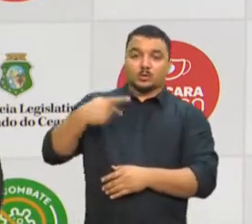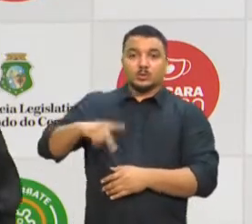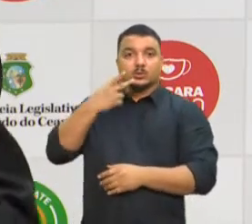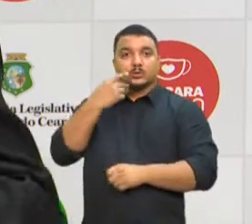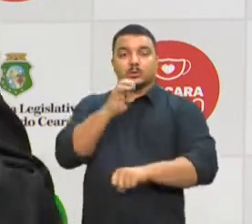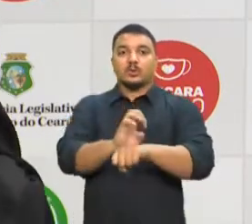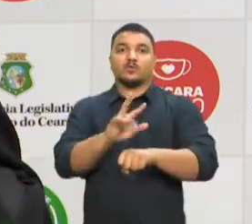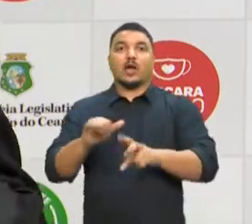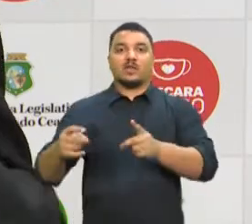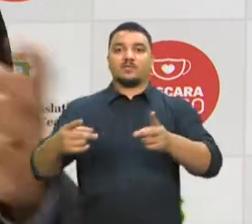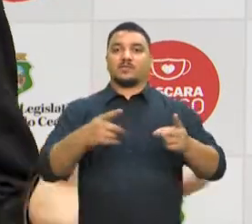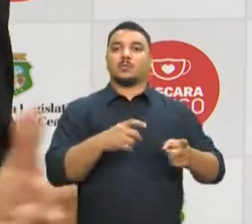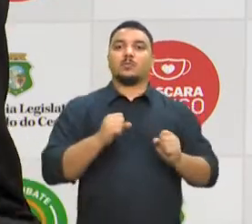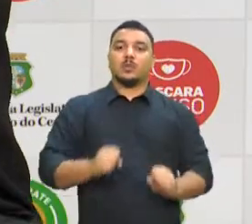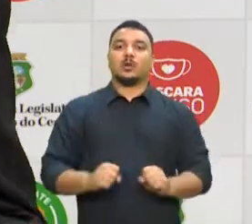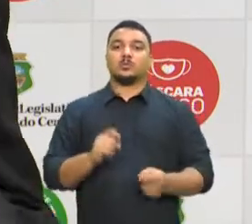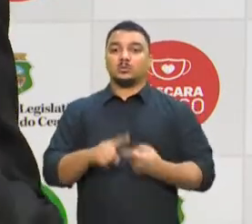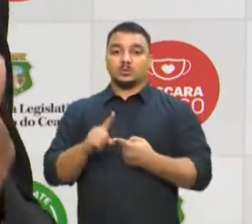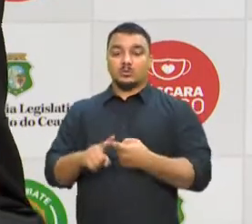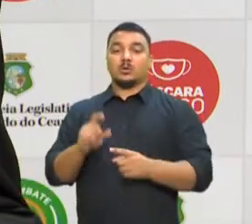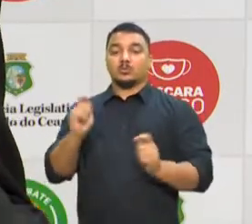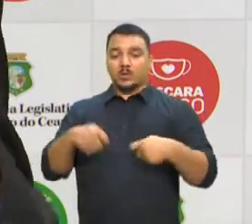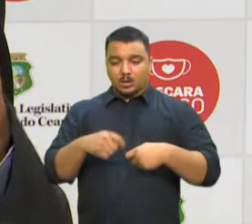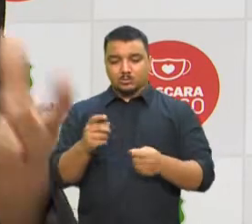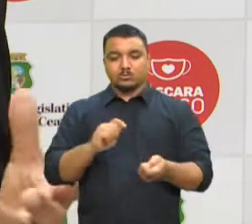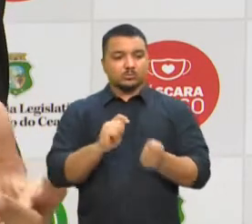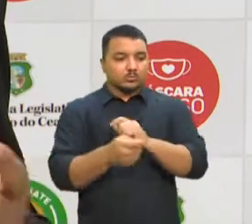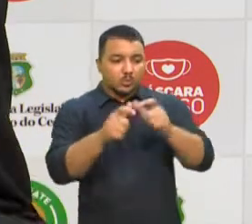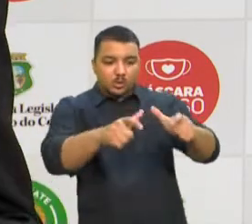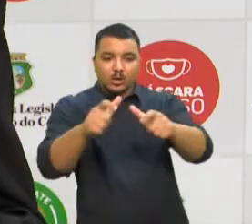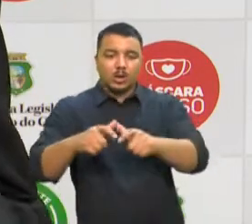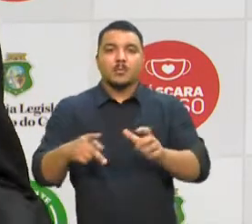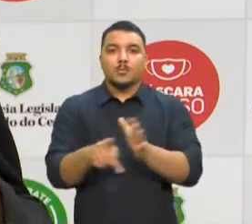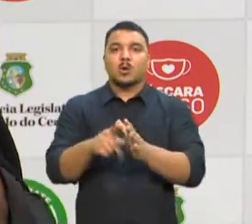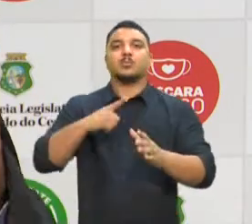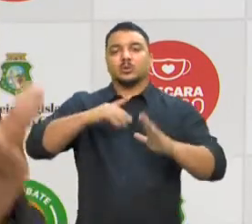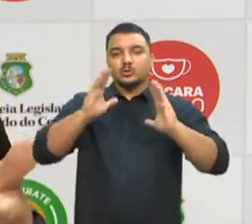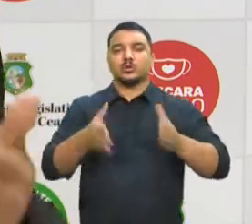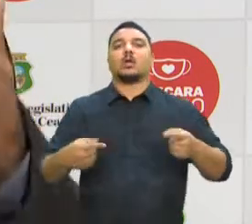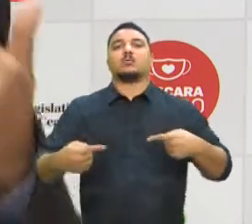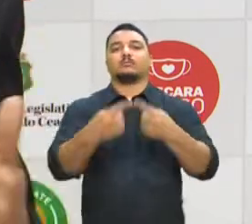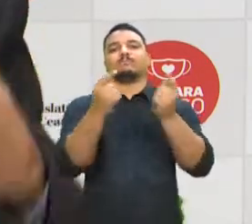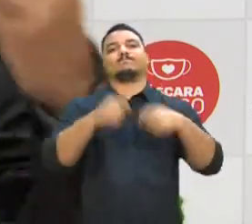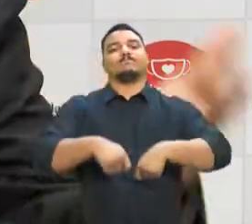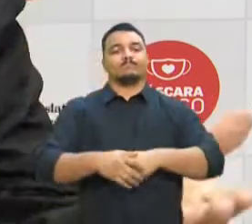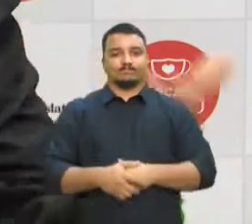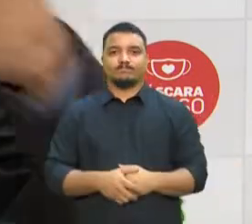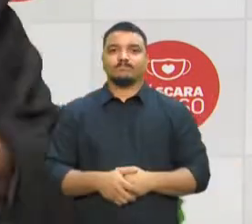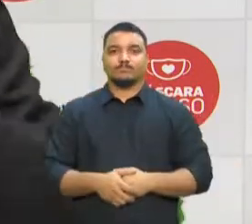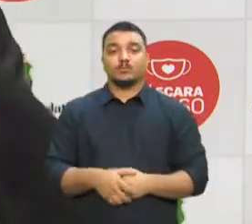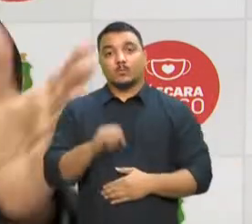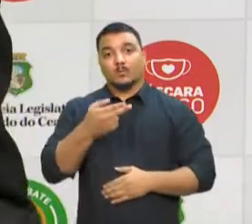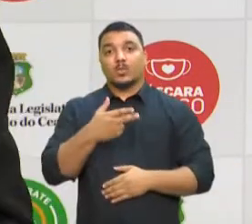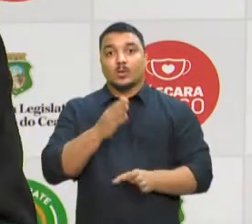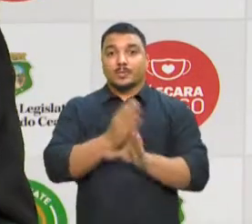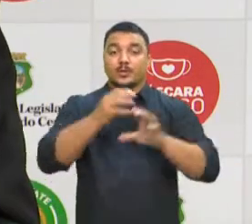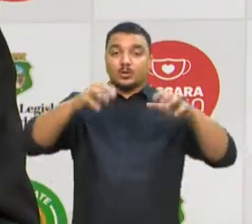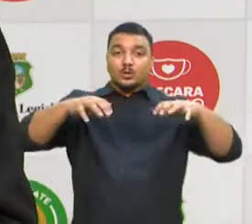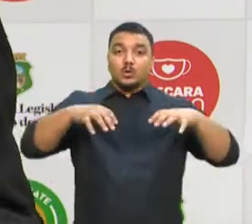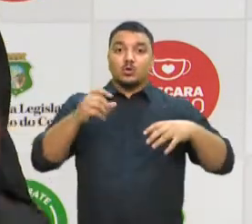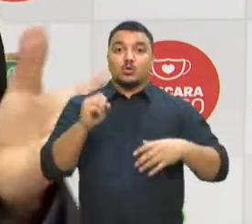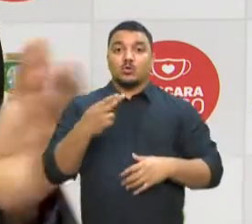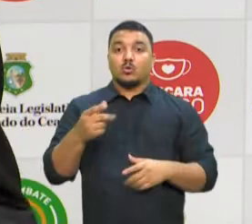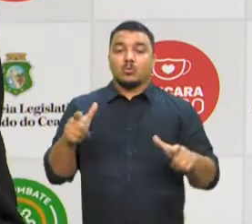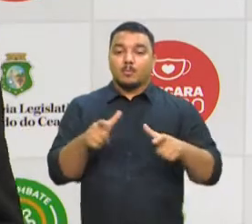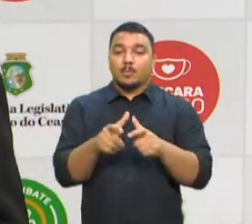comercializar e adequar a cada região, que é uma semente que já está mais adaptada a conviver ou com muita chuva ou até com os